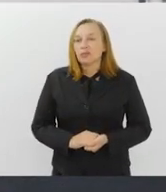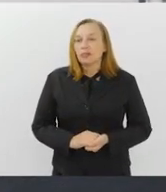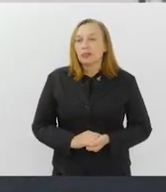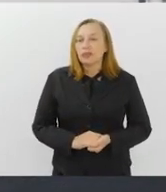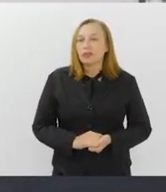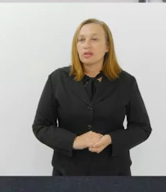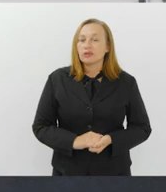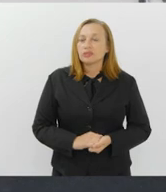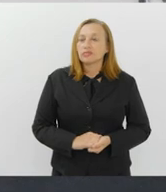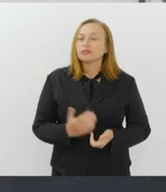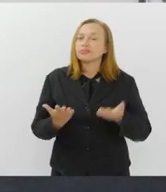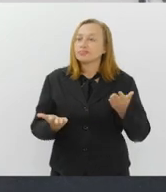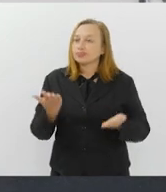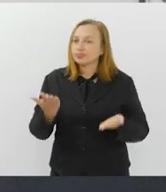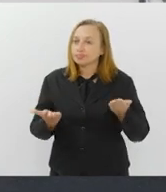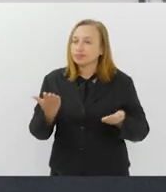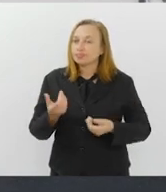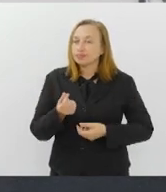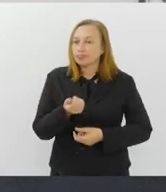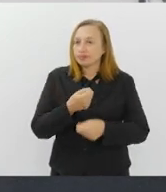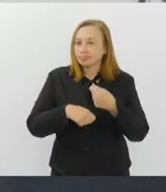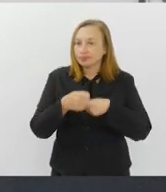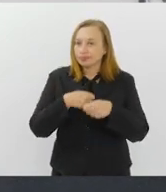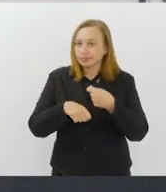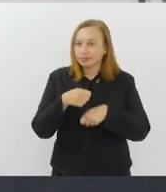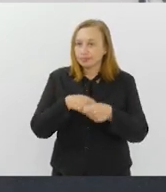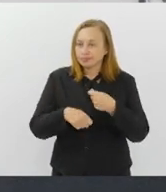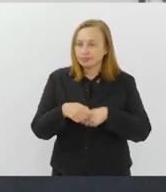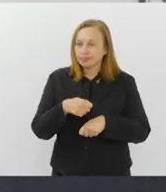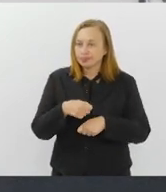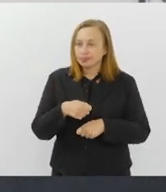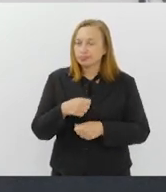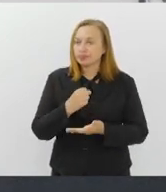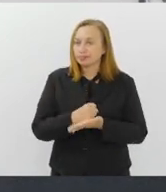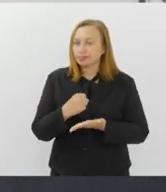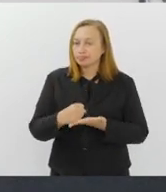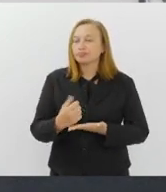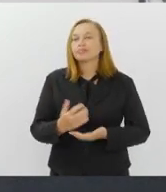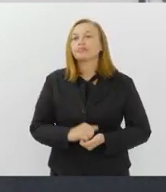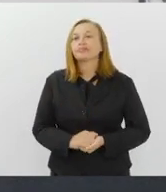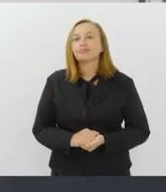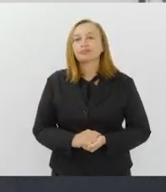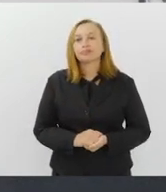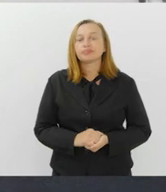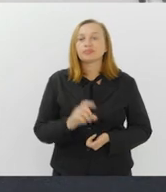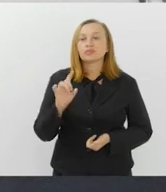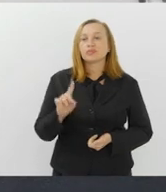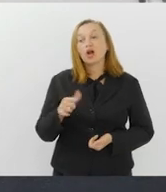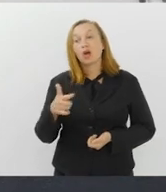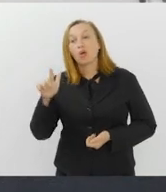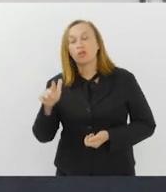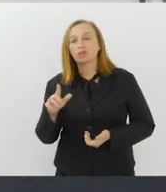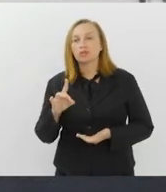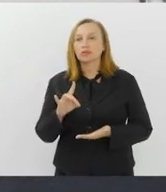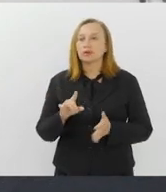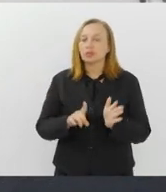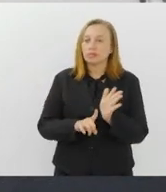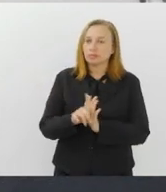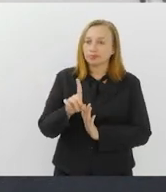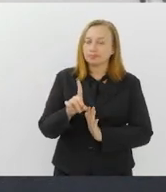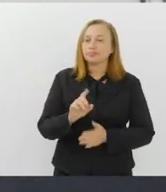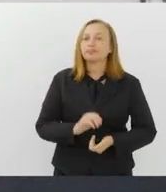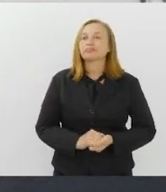cobertura e o equilíbrio econômico-financeiro dos contratos. A outra pergunta que eu faço ao